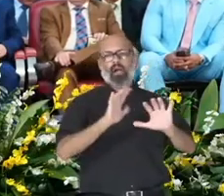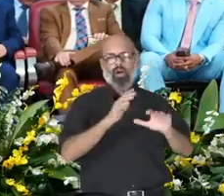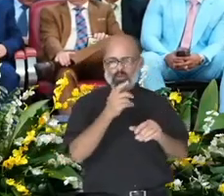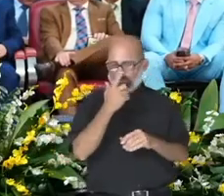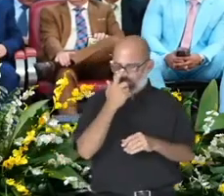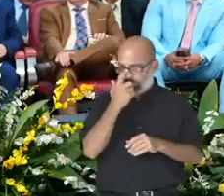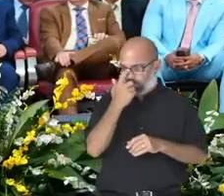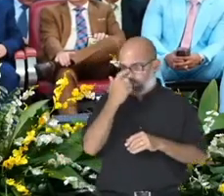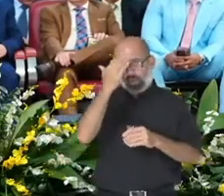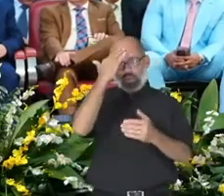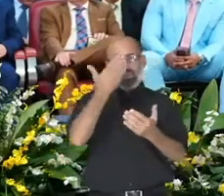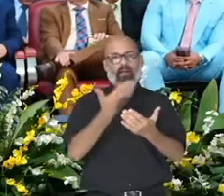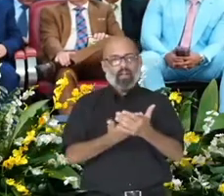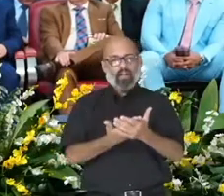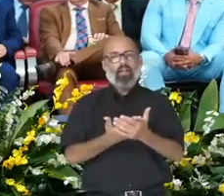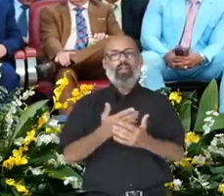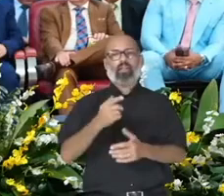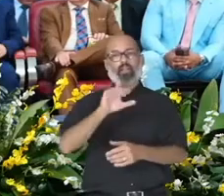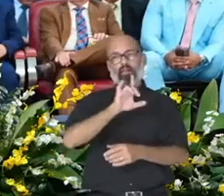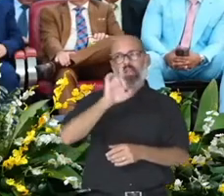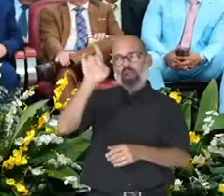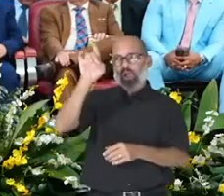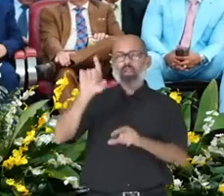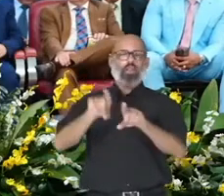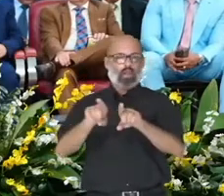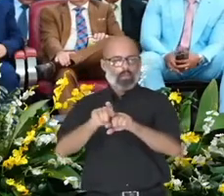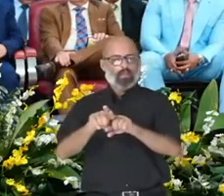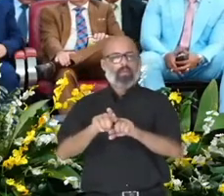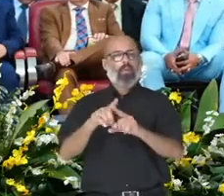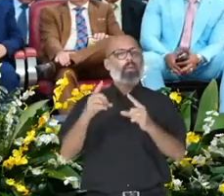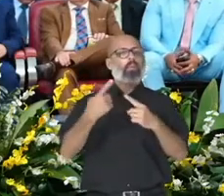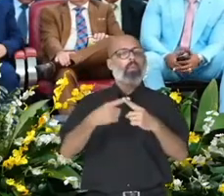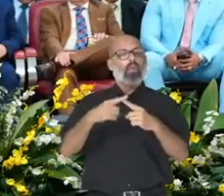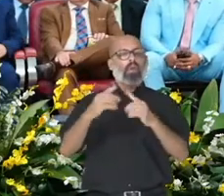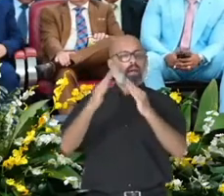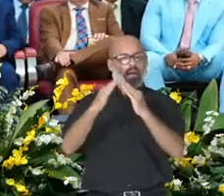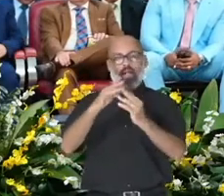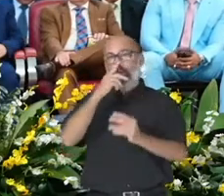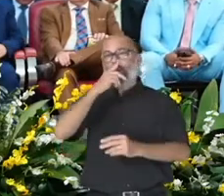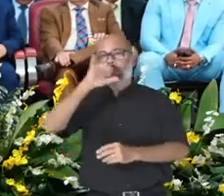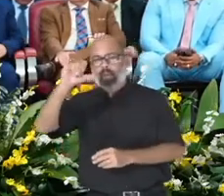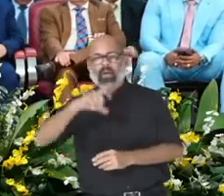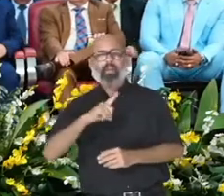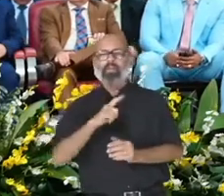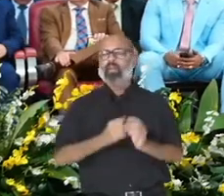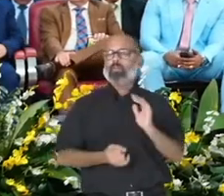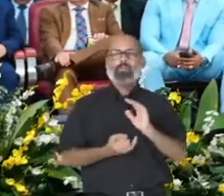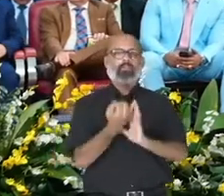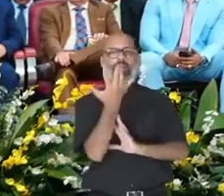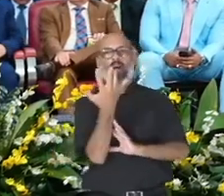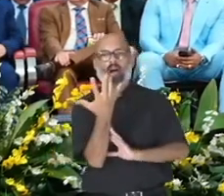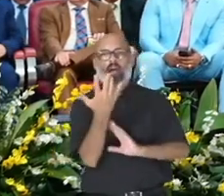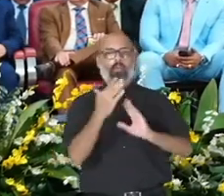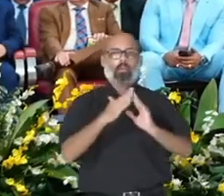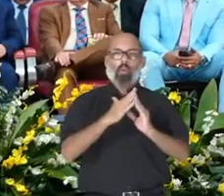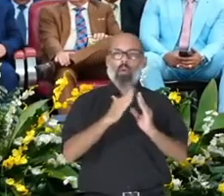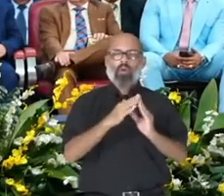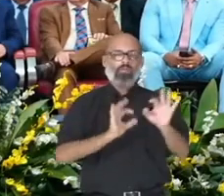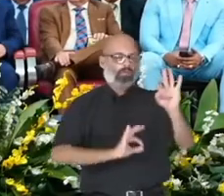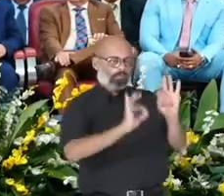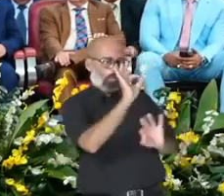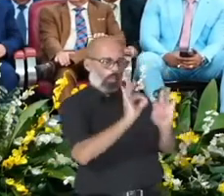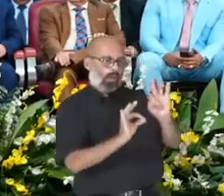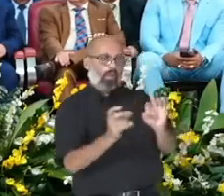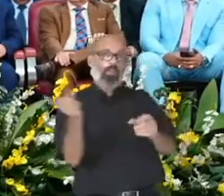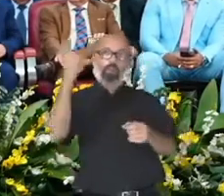Credes em Deus, credes também em mim. Porque lá na casa do meu pai tem muitas moradas. Eu vou lá, vou preparar lugar para vocês. Depois